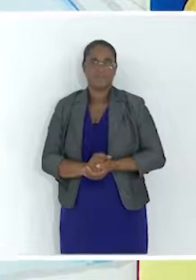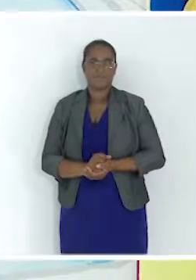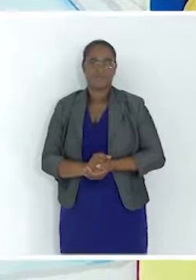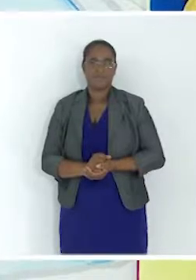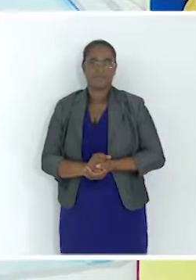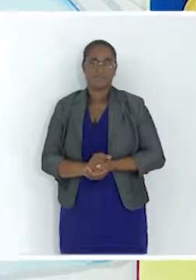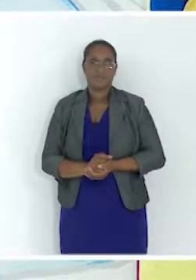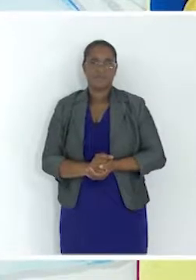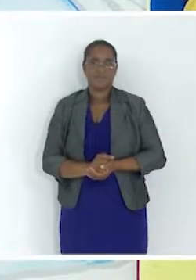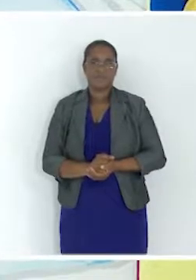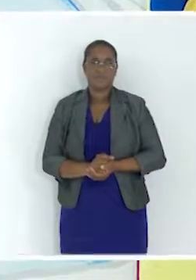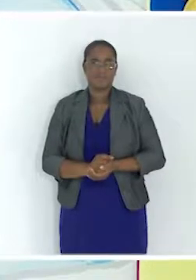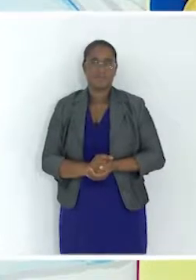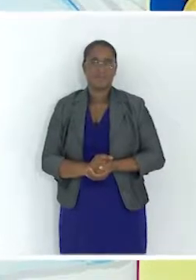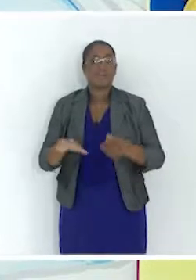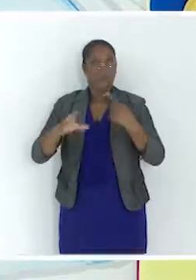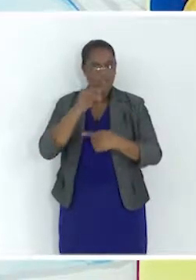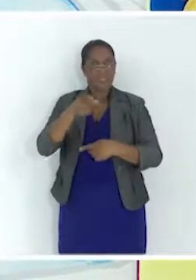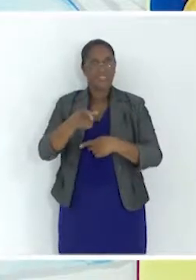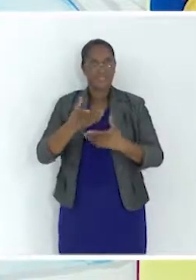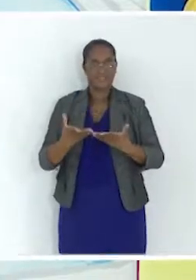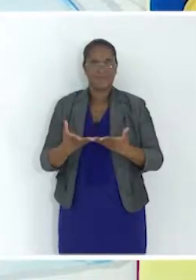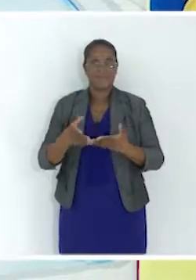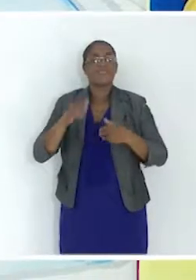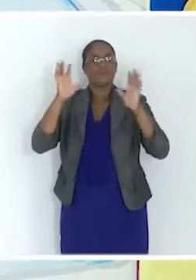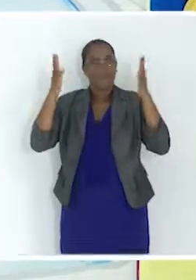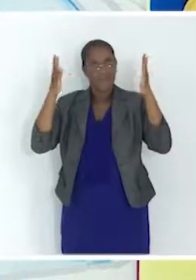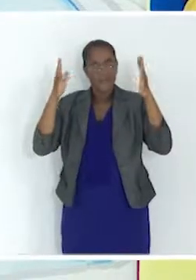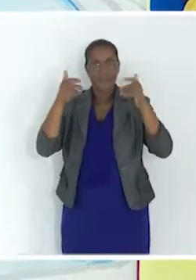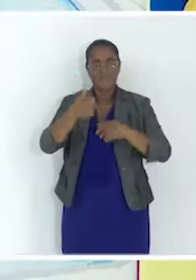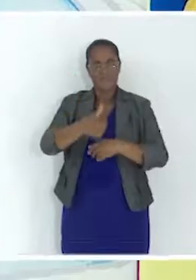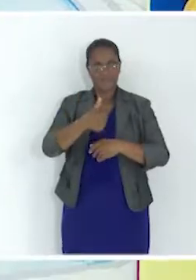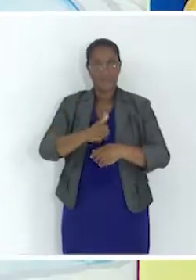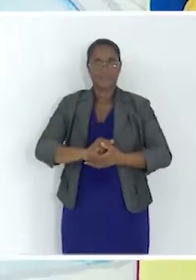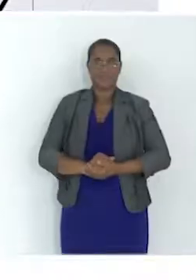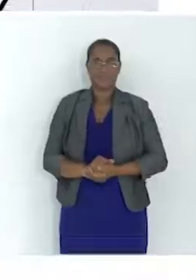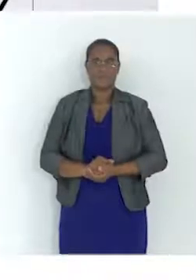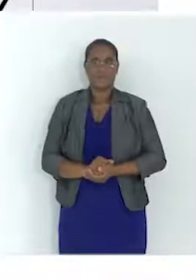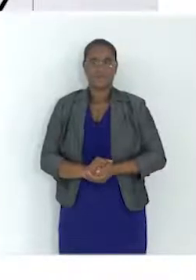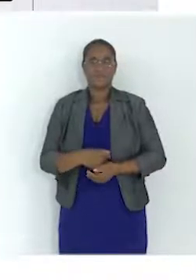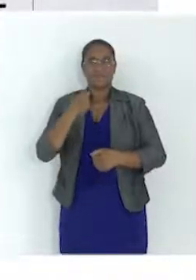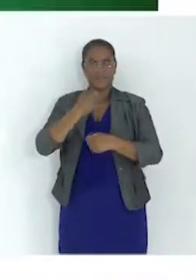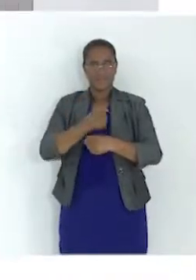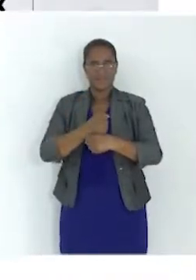Conseguiram? Conseguiram! Muito bem! Exercício ficou assim.